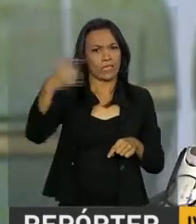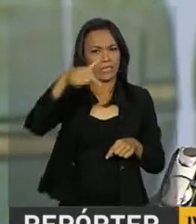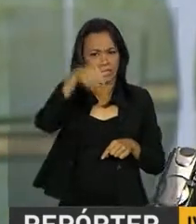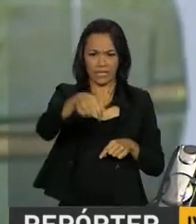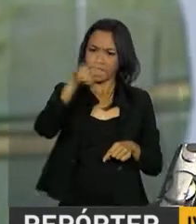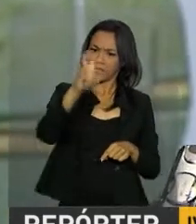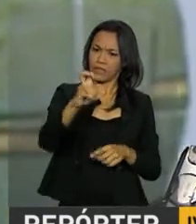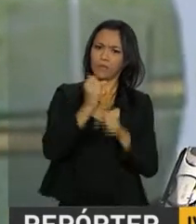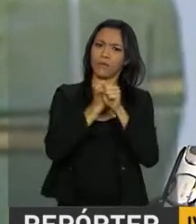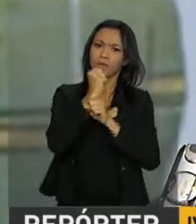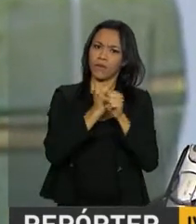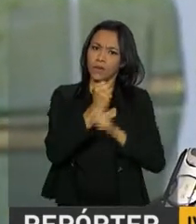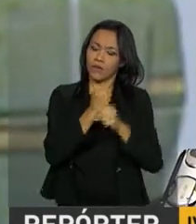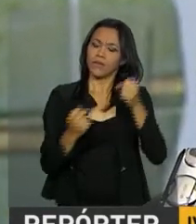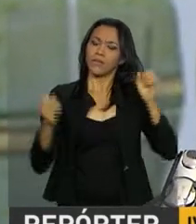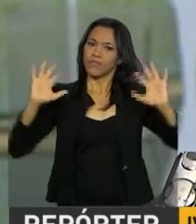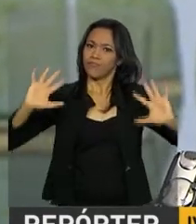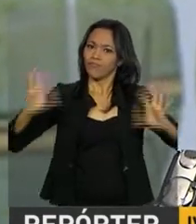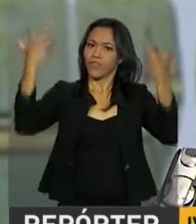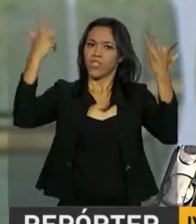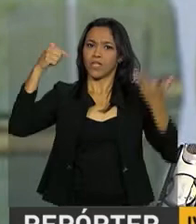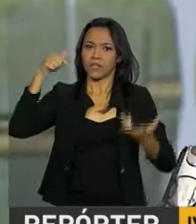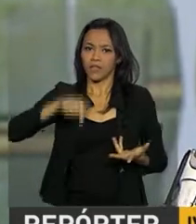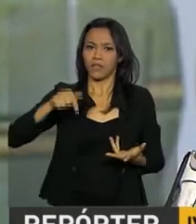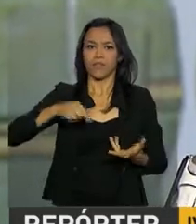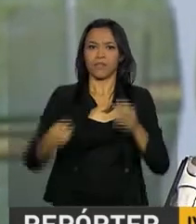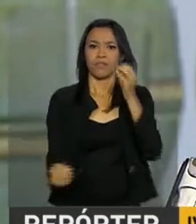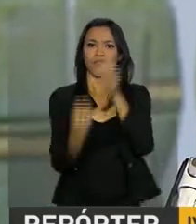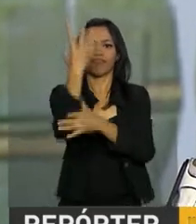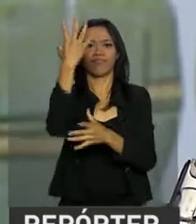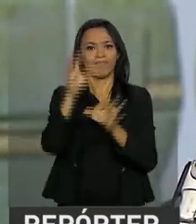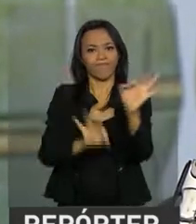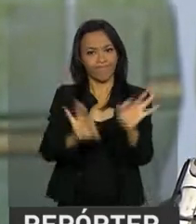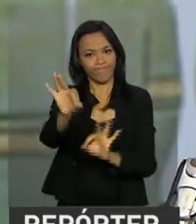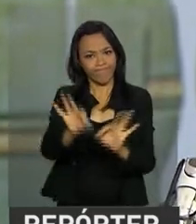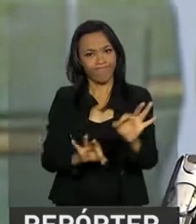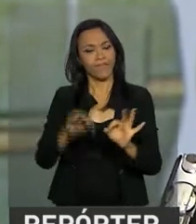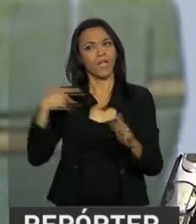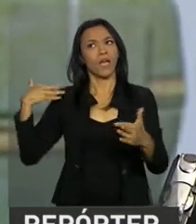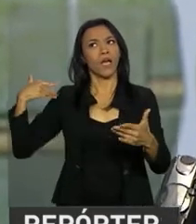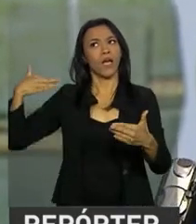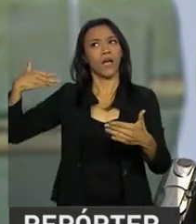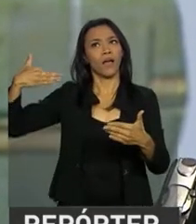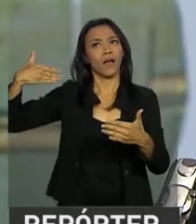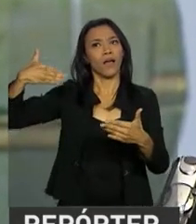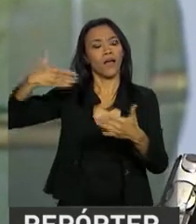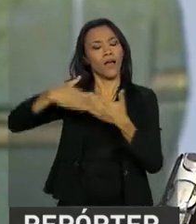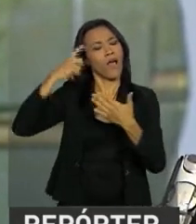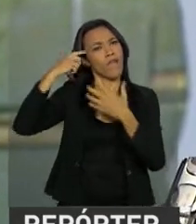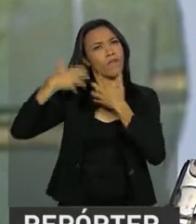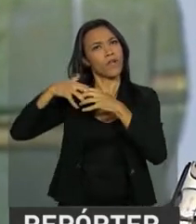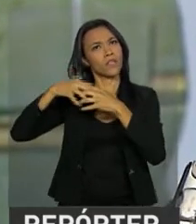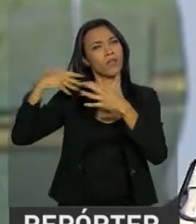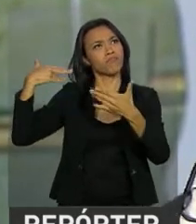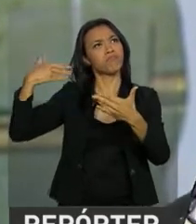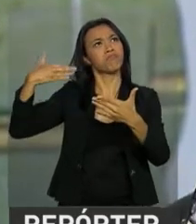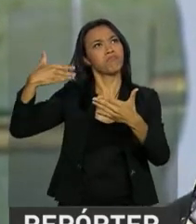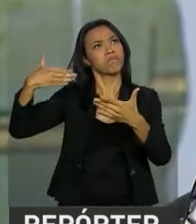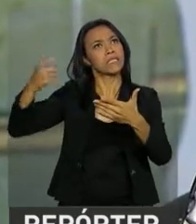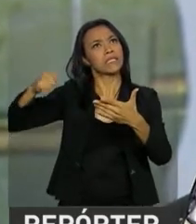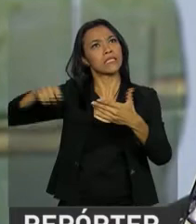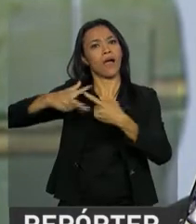e comemorarmos essa data, pensar no que foram esses anos e fazer uma reflexão de como nós podemos